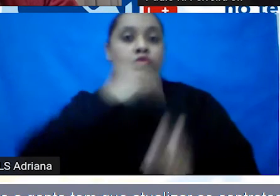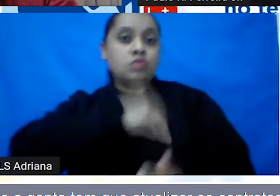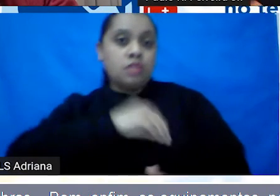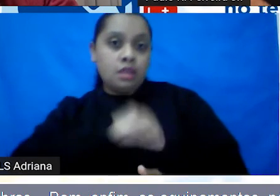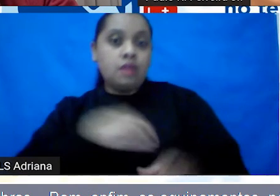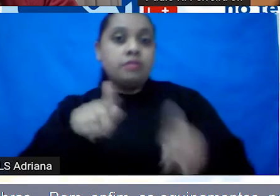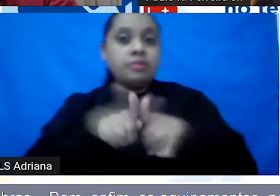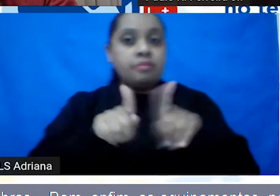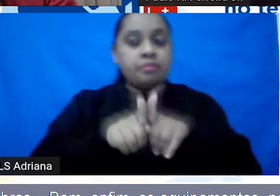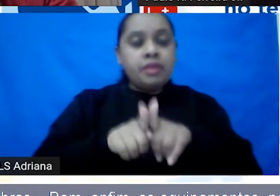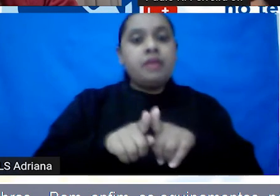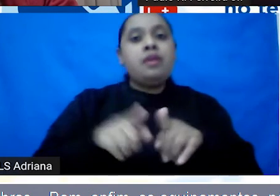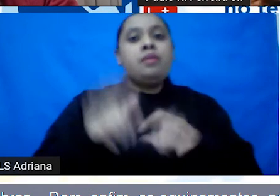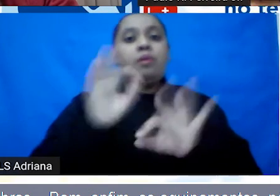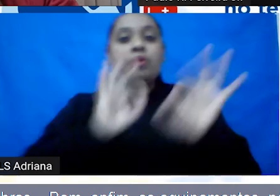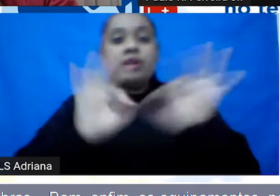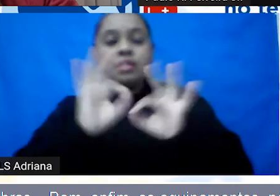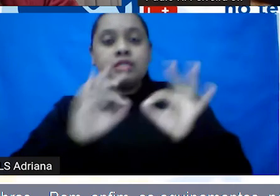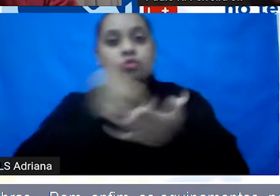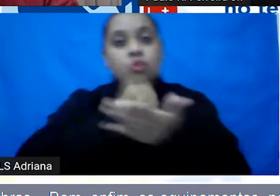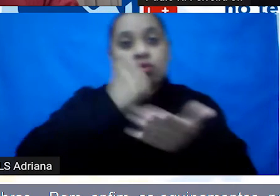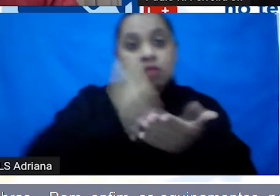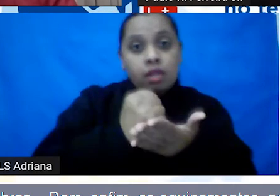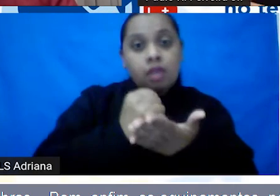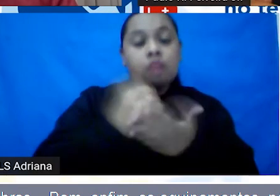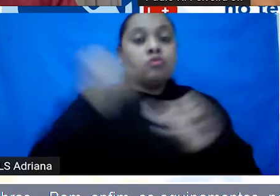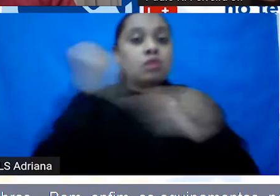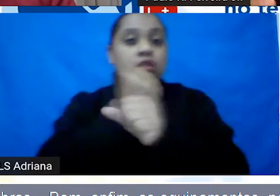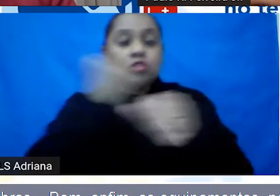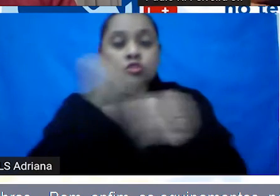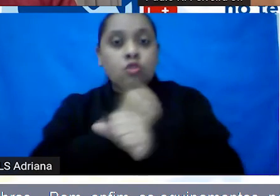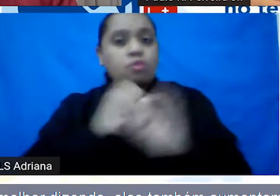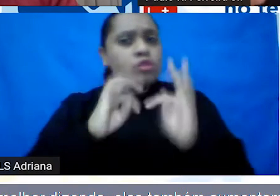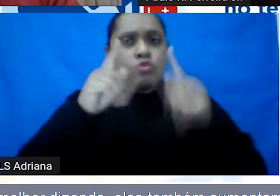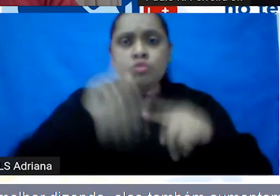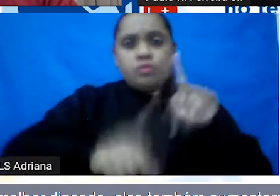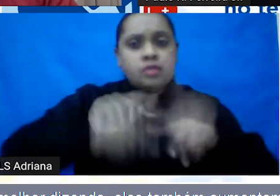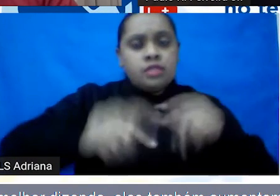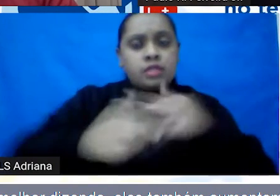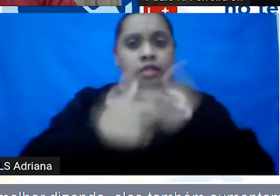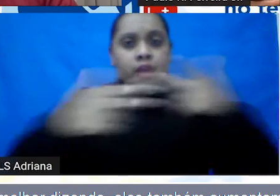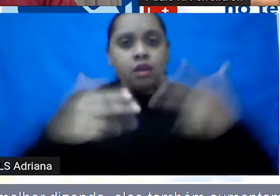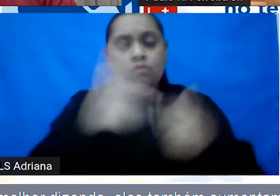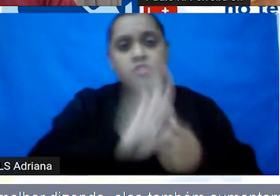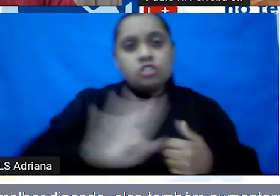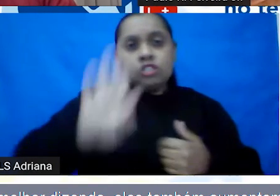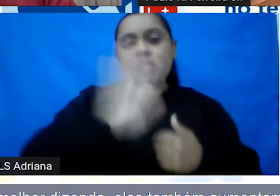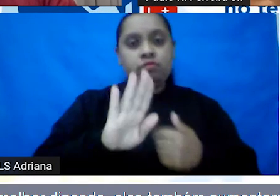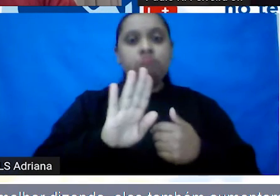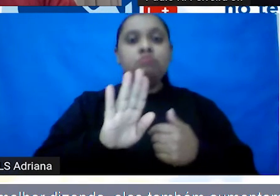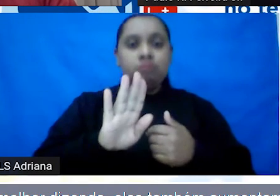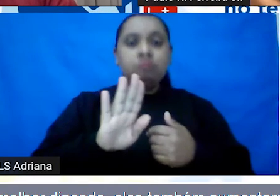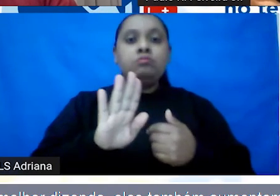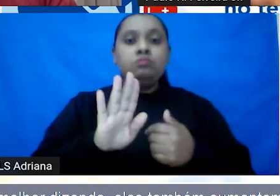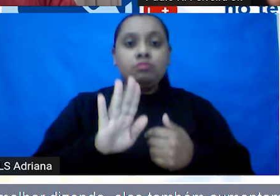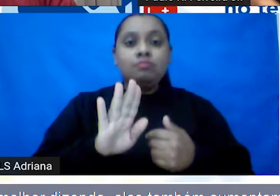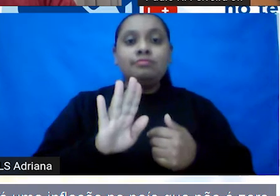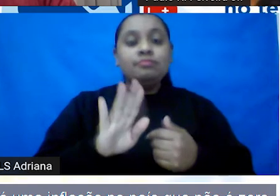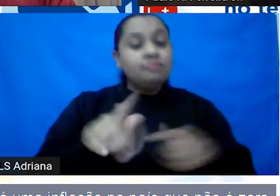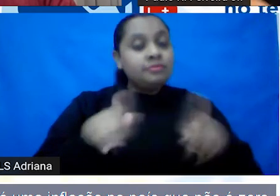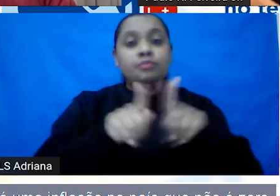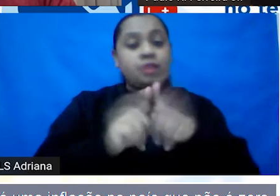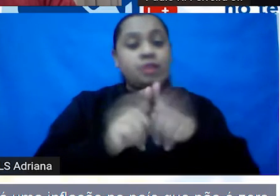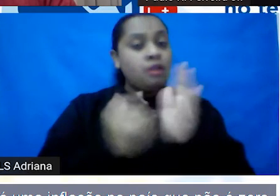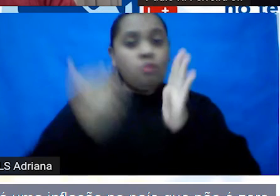os contratos a as obras bom reféns equipamentos né os insumos né melhor dizendo eles também